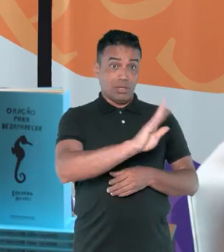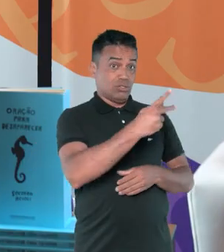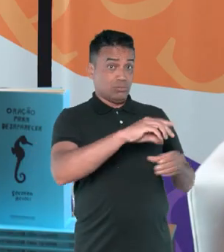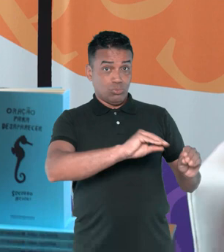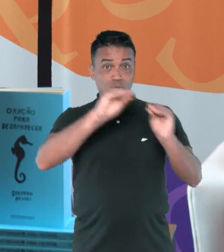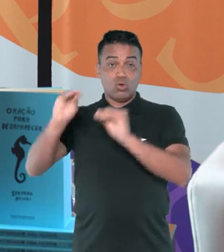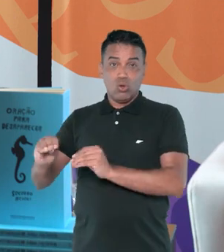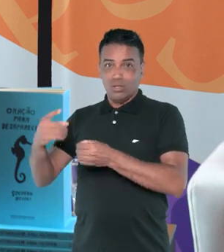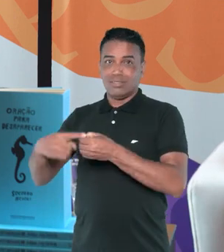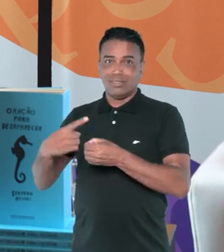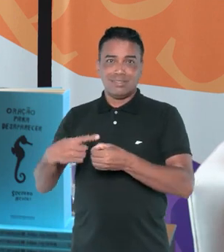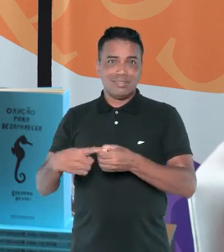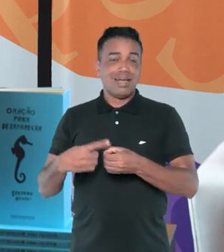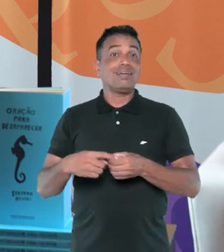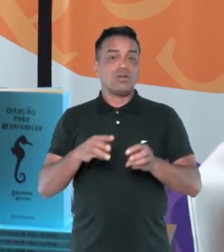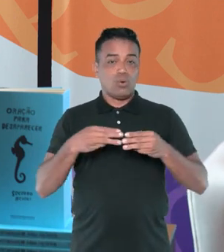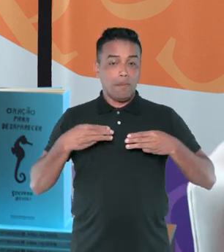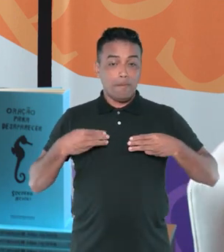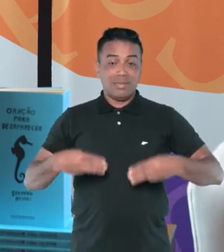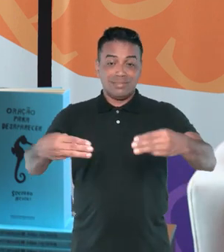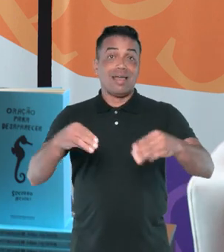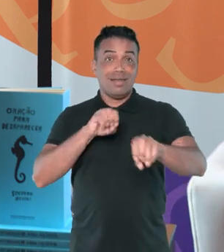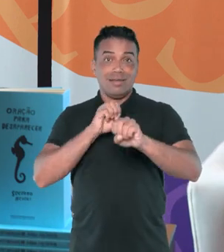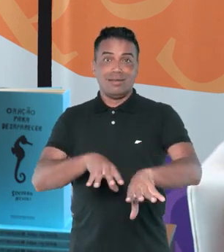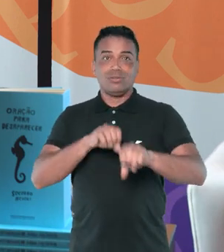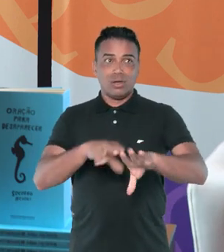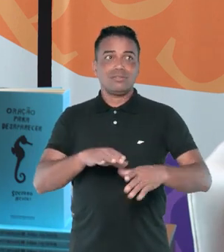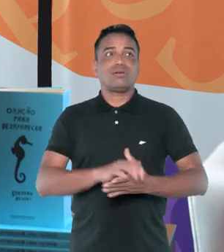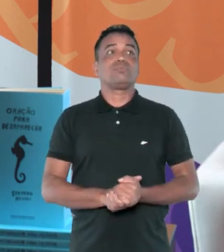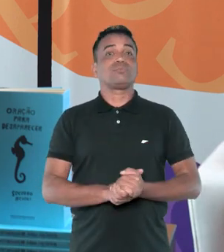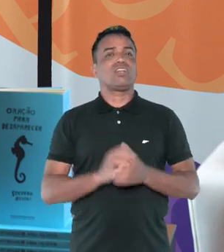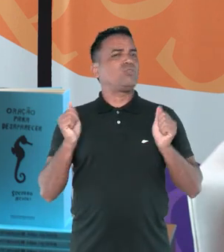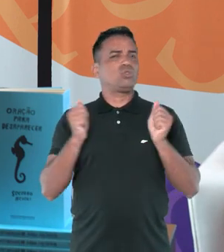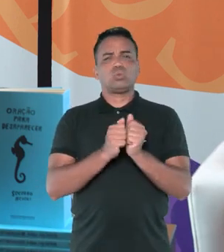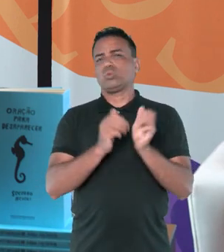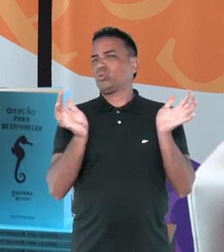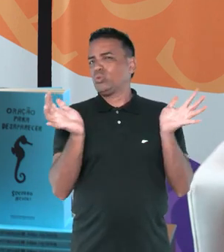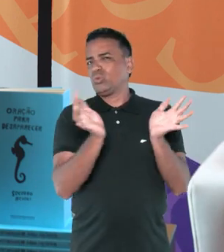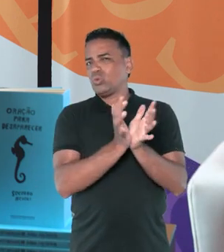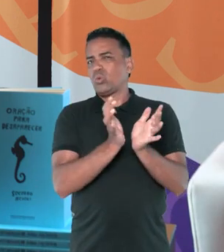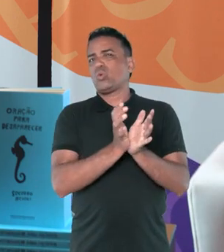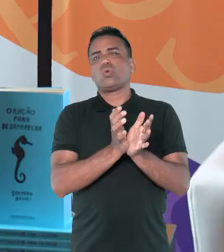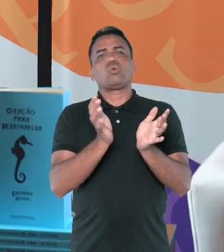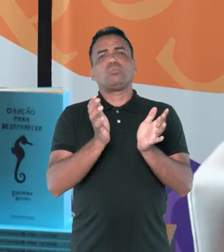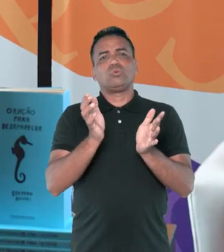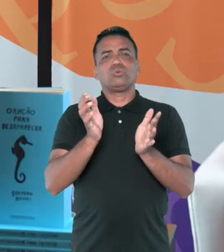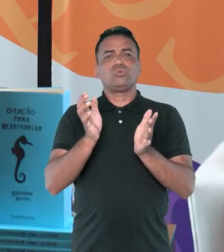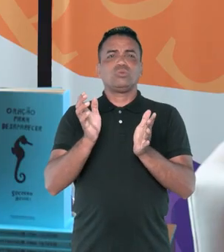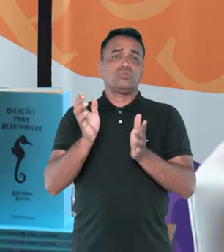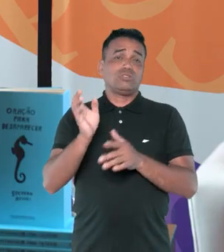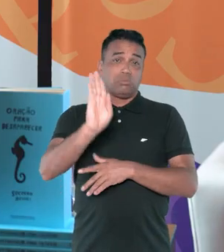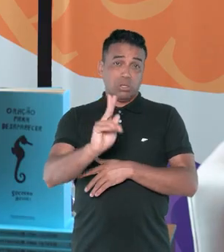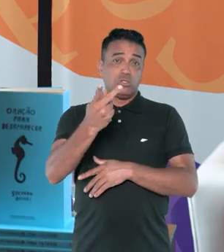Gustavo Capanema para trabalhar no Ministério da Educação. Todo mundo sabe disso. Ele foi junto com uma geração de mineiros de Belo Horizonte,